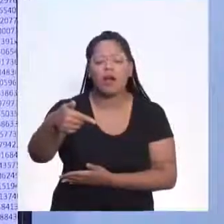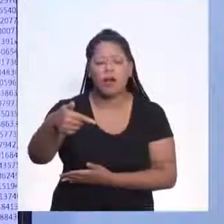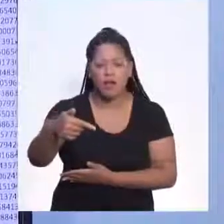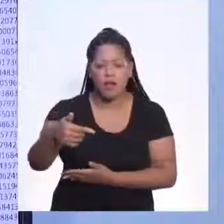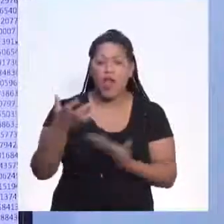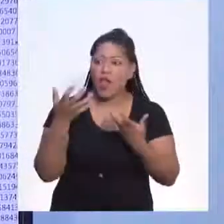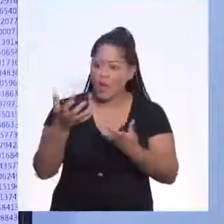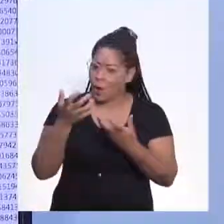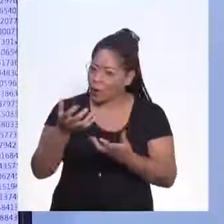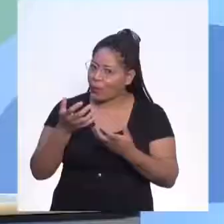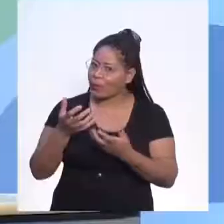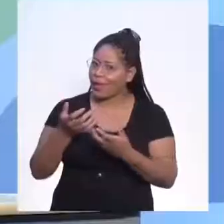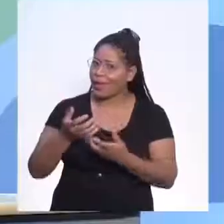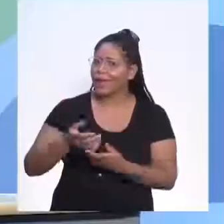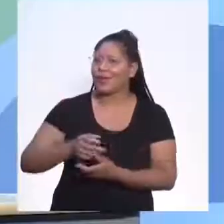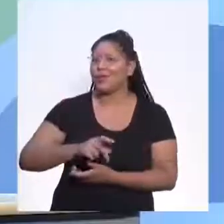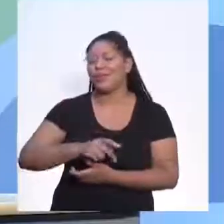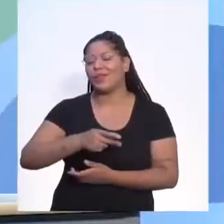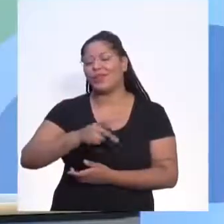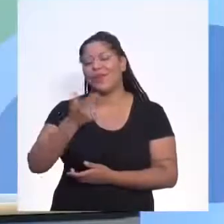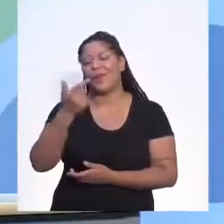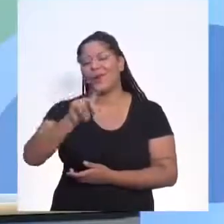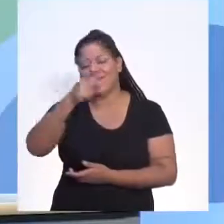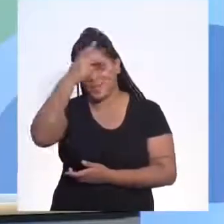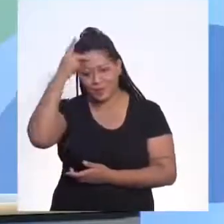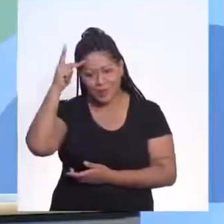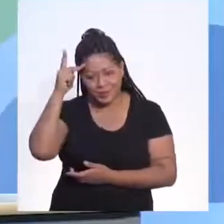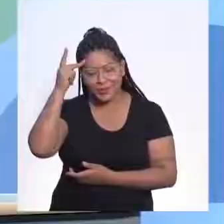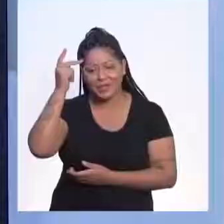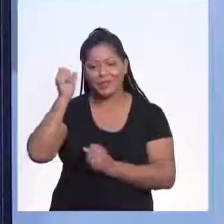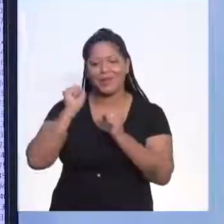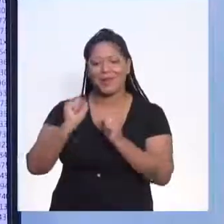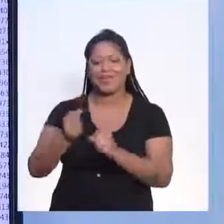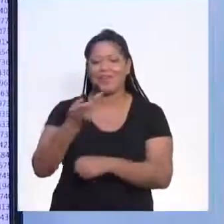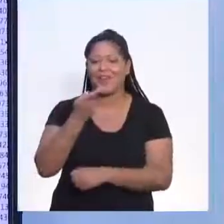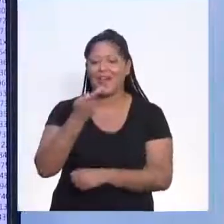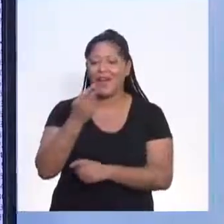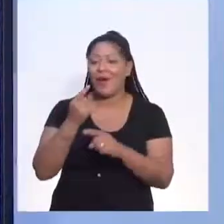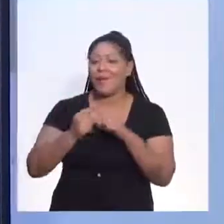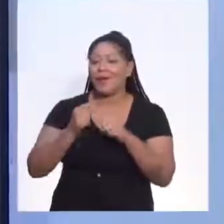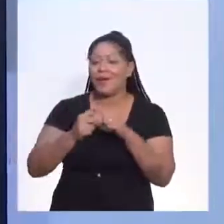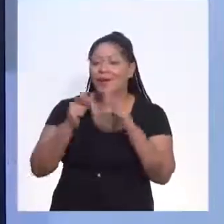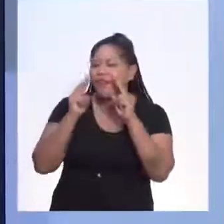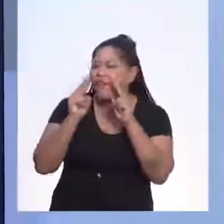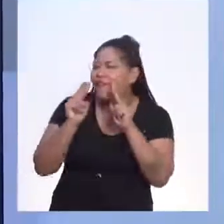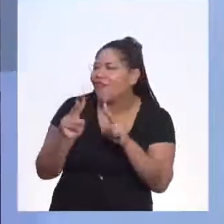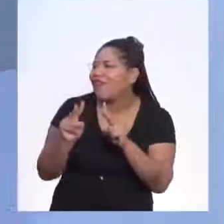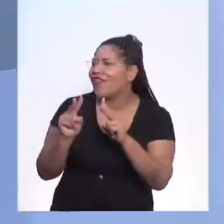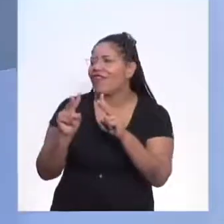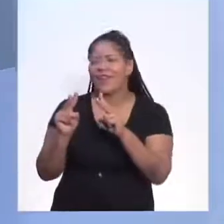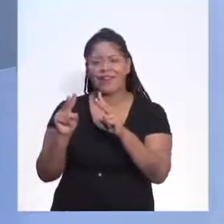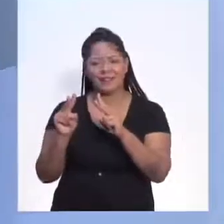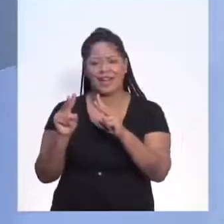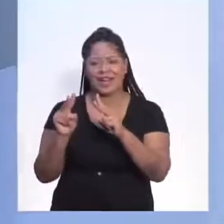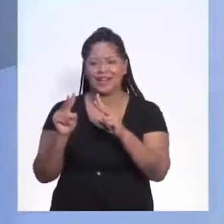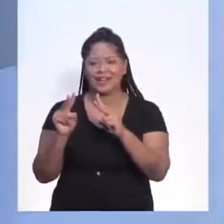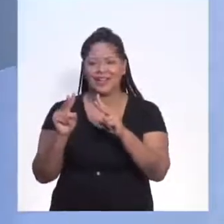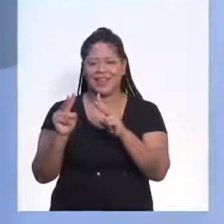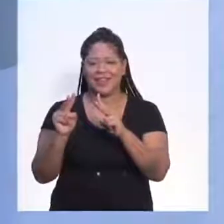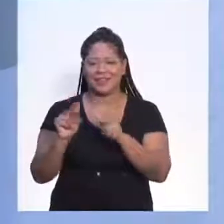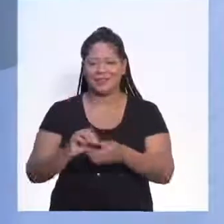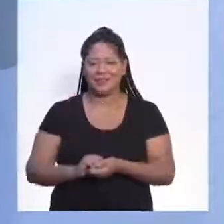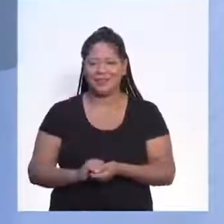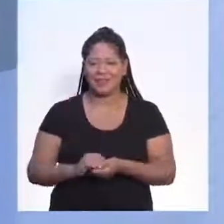essa palavra, é verdade. Eu não durmo, porque eu preciso ver a carinha de um aluno, de um professor aqui da rede. Sim, verdade.